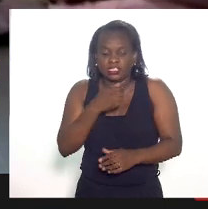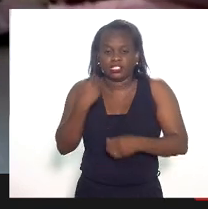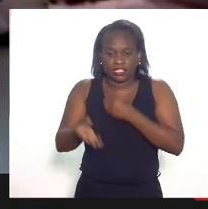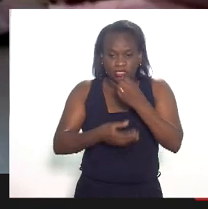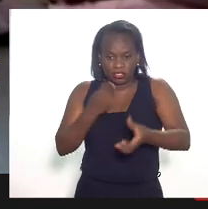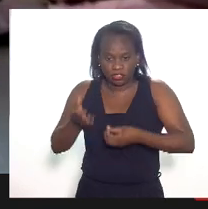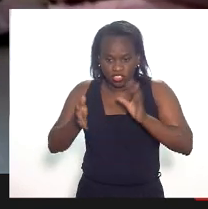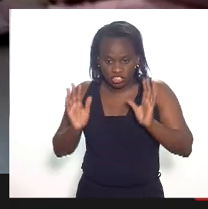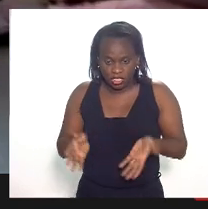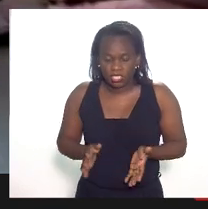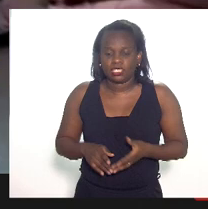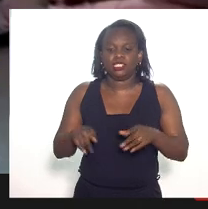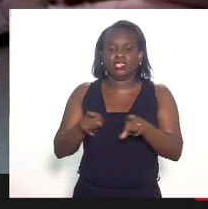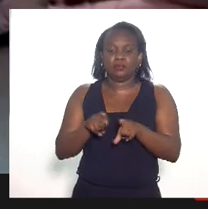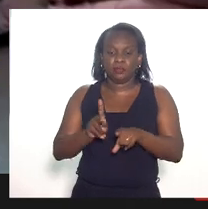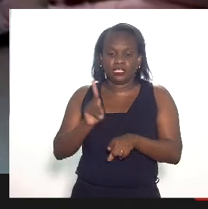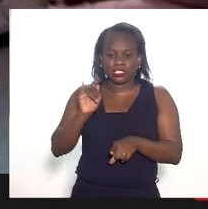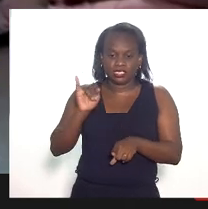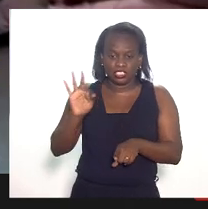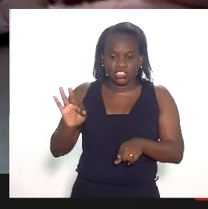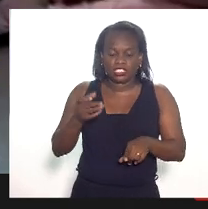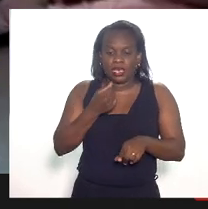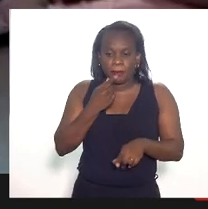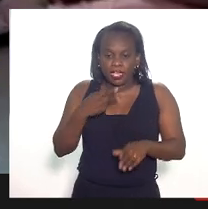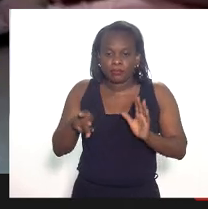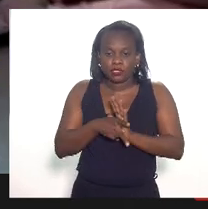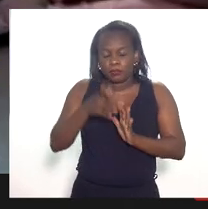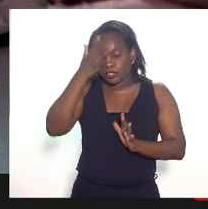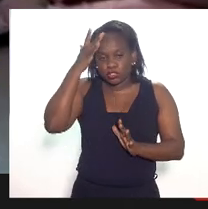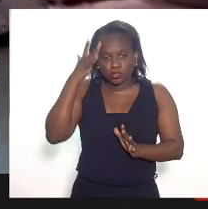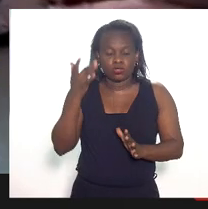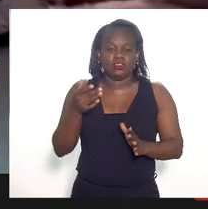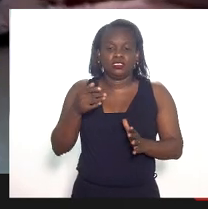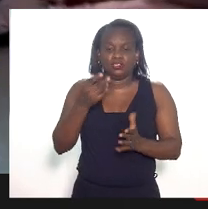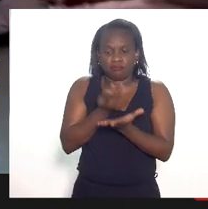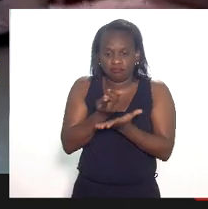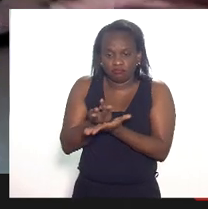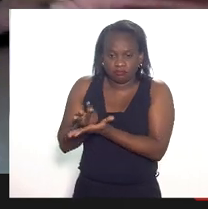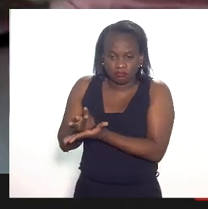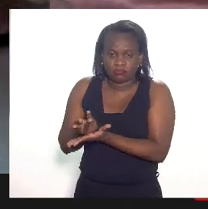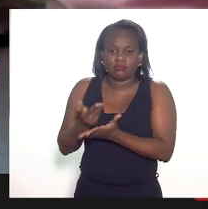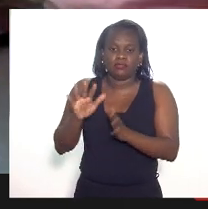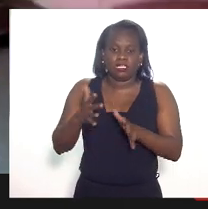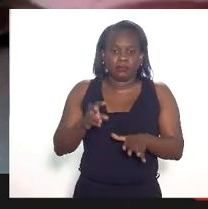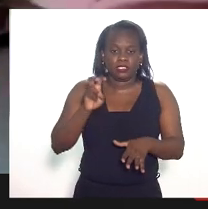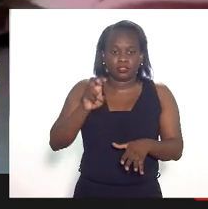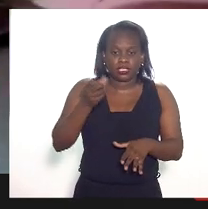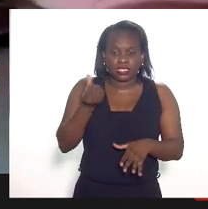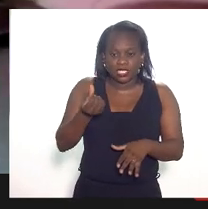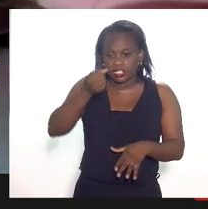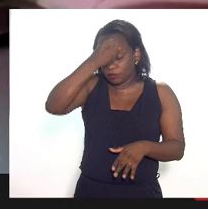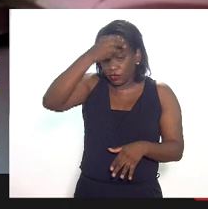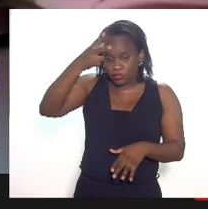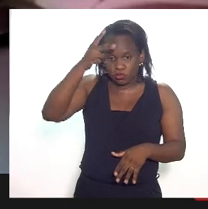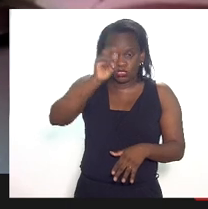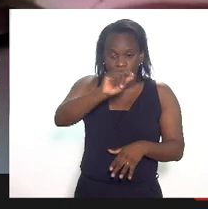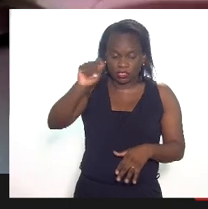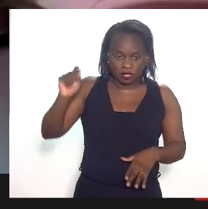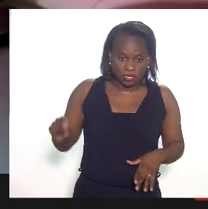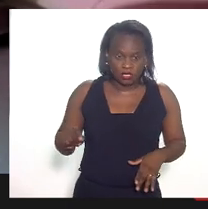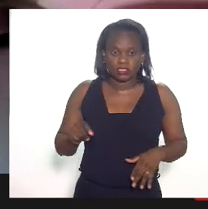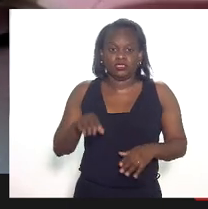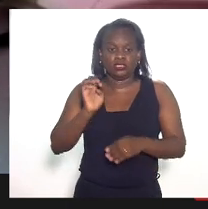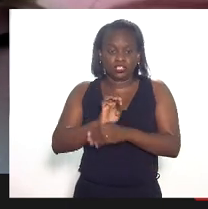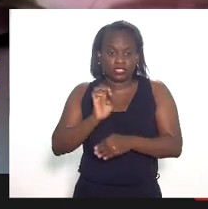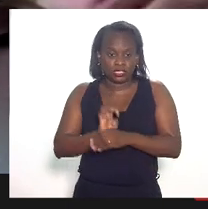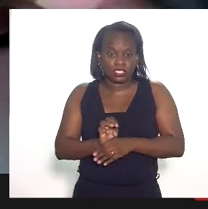de neurobloqueadores, inclusive. Entendeu? Entregamos para as perto de 55 municípios. Entendeu? O